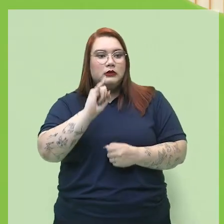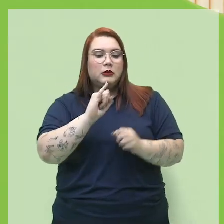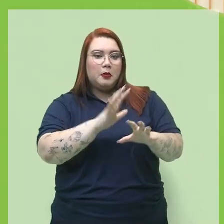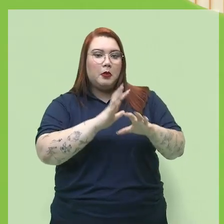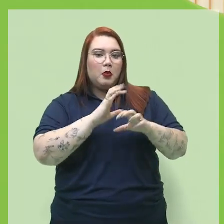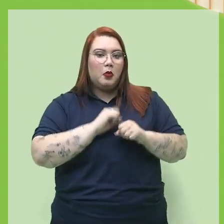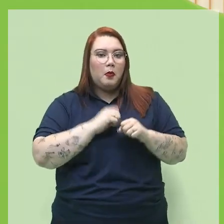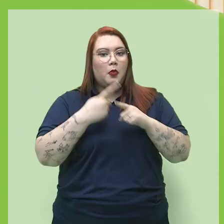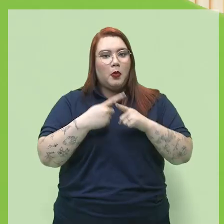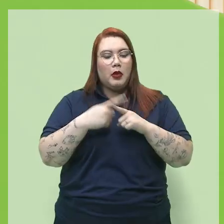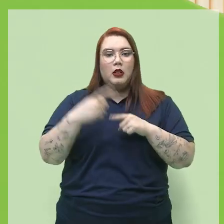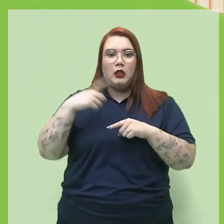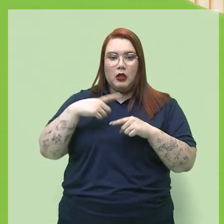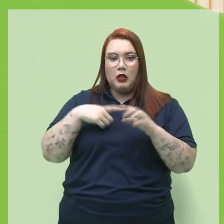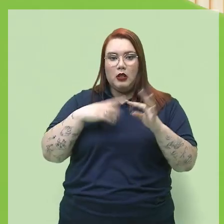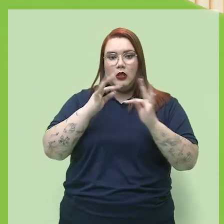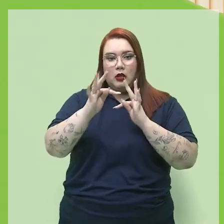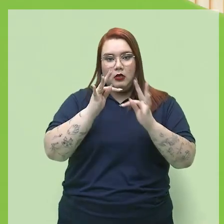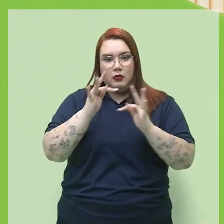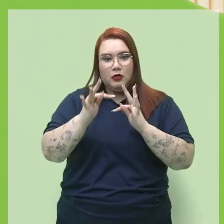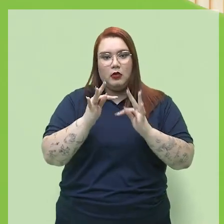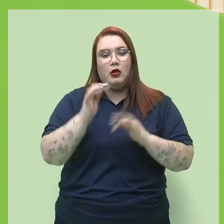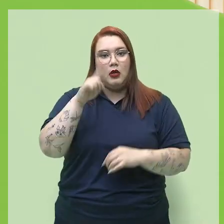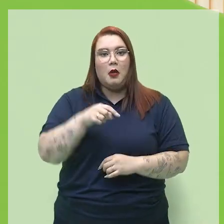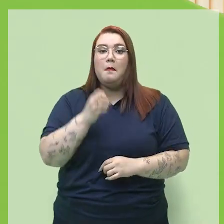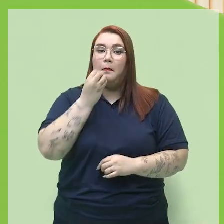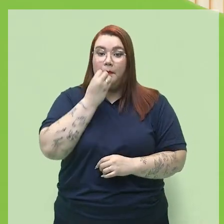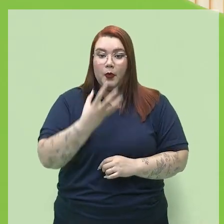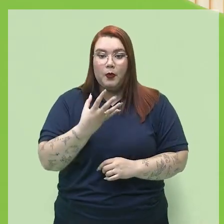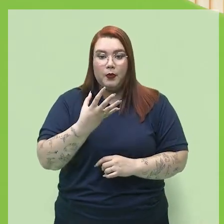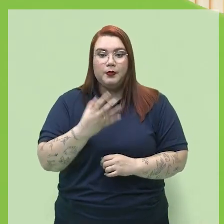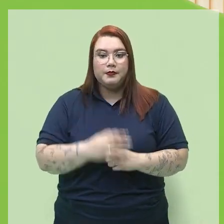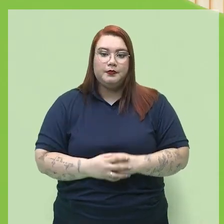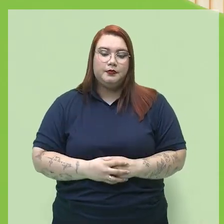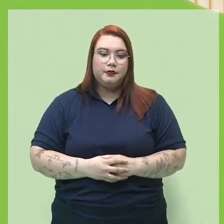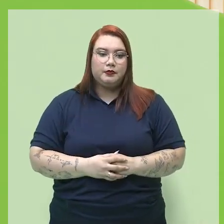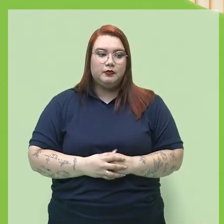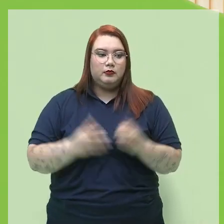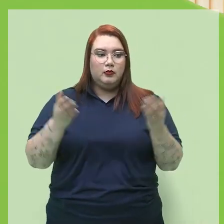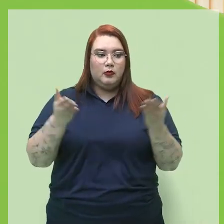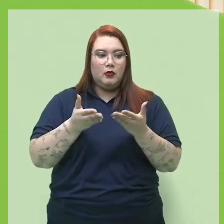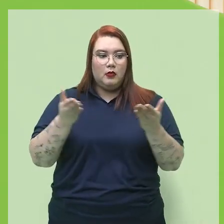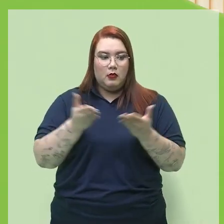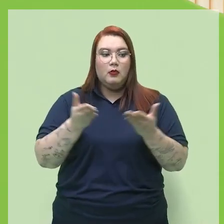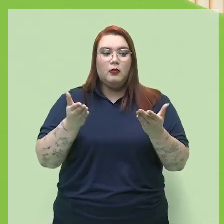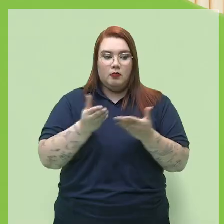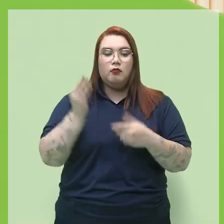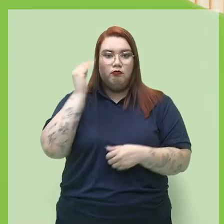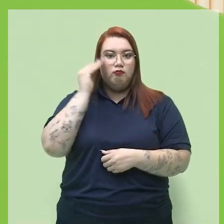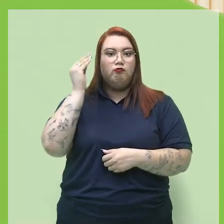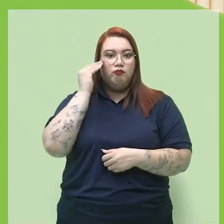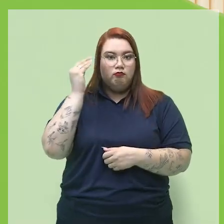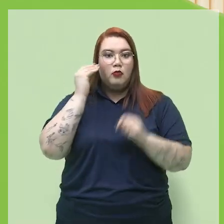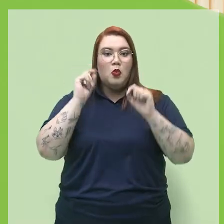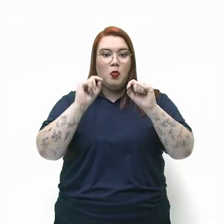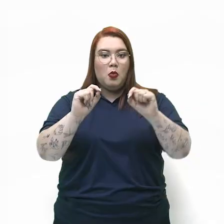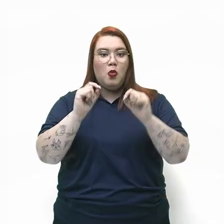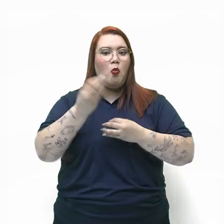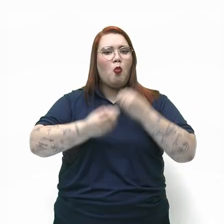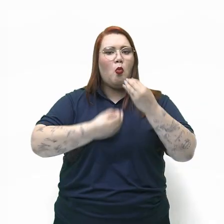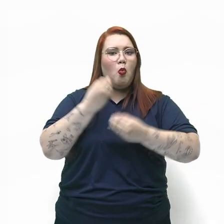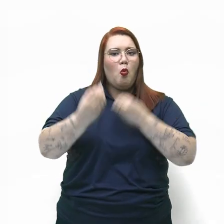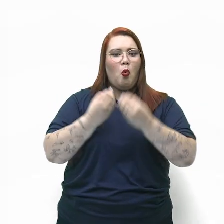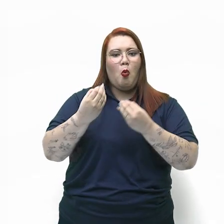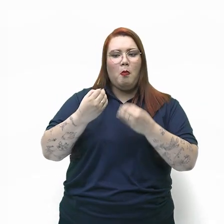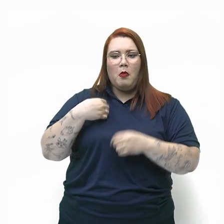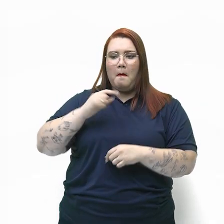porque existe tratamento, e o tratamento é muito eficaz. E aí vamos observar a transmissão do HIV,